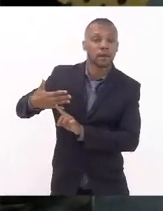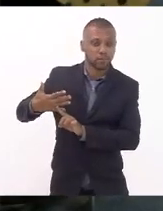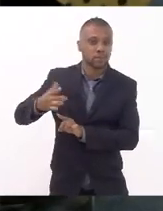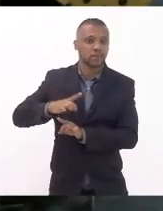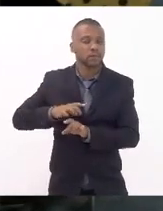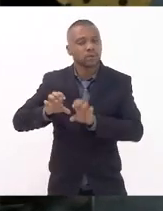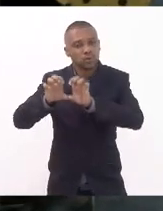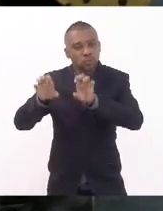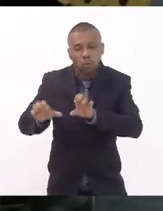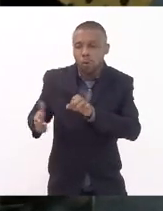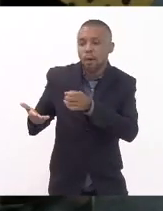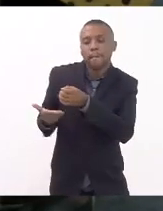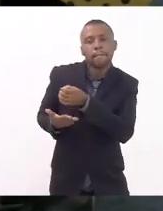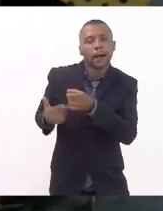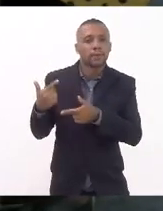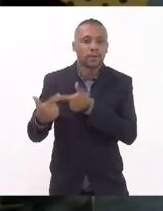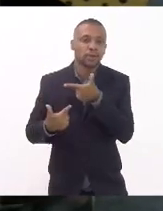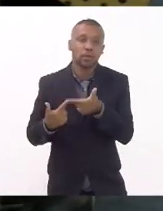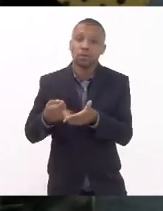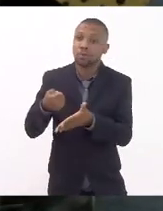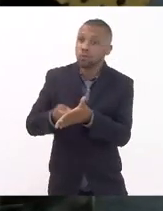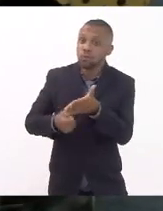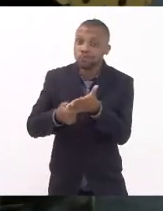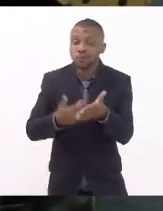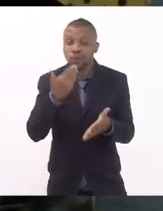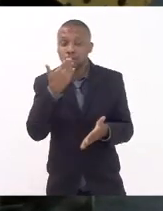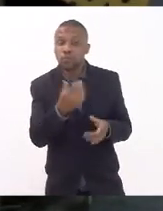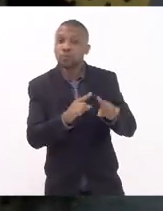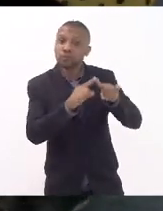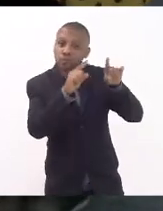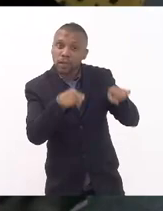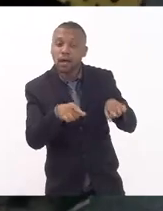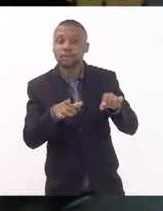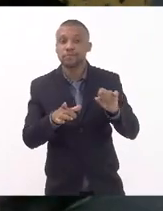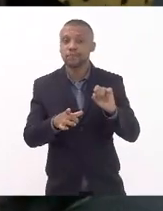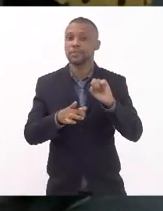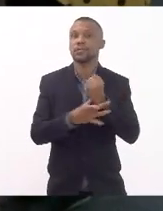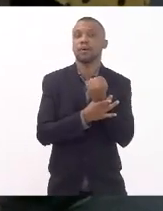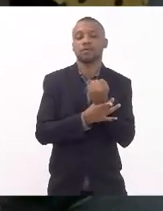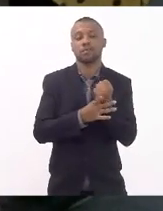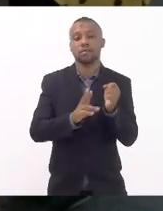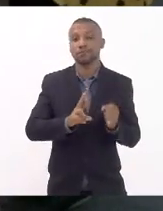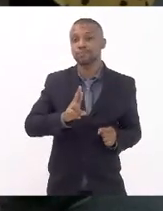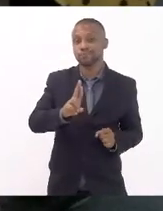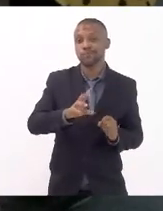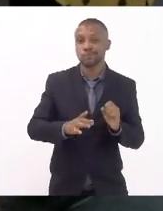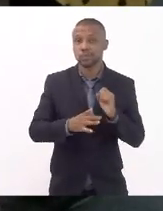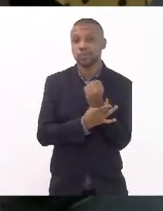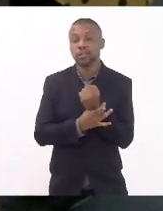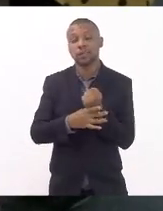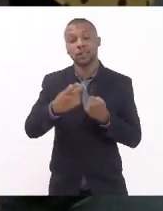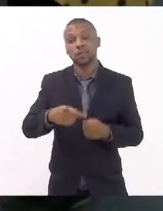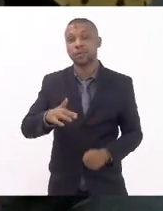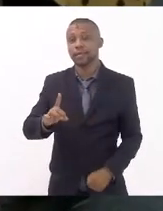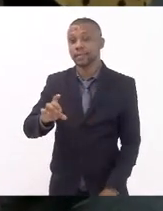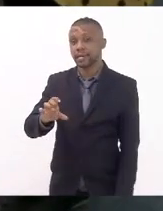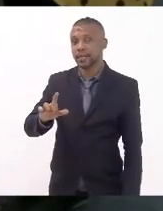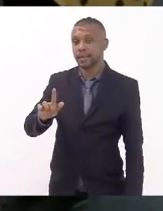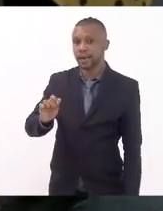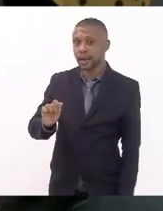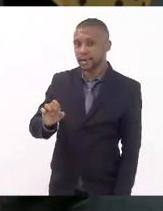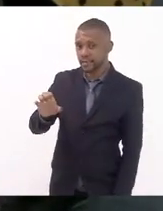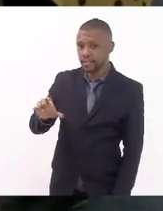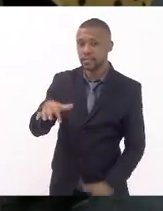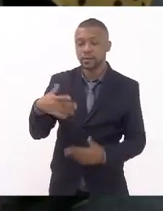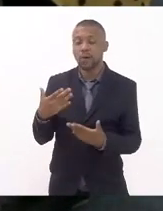nossa luta aqui é a favor dos segurança, a favor dos agentes de segurança socioeducativa. Senhor presidente, portanto, eu